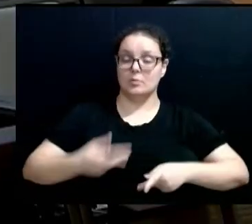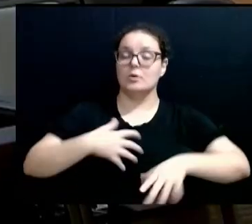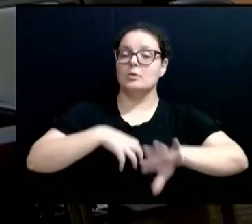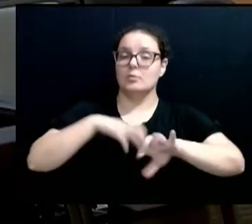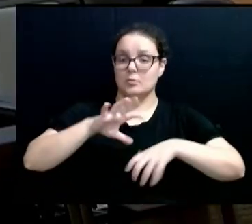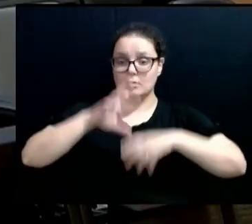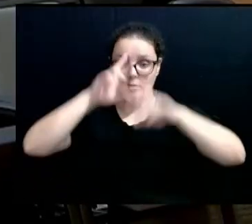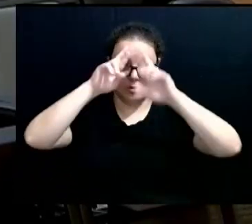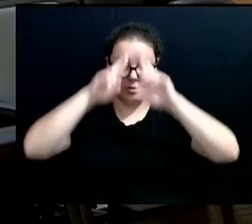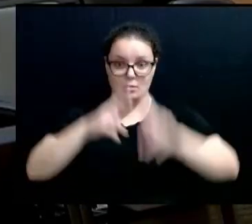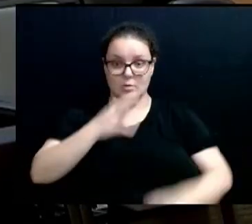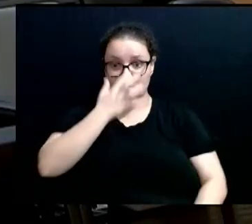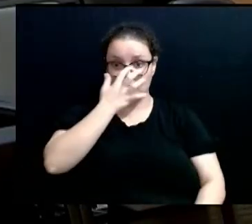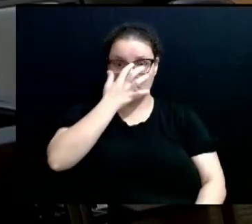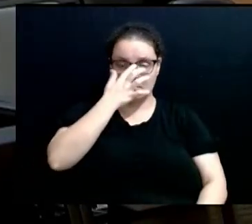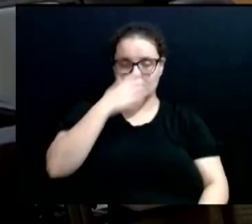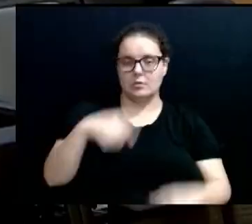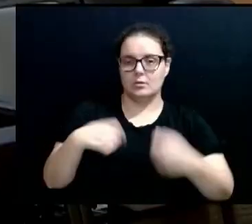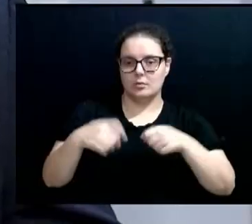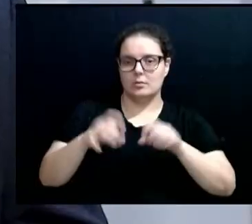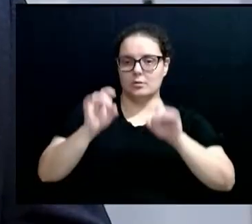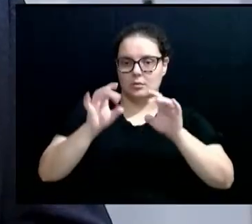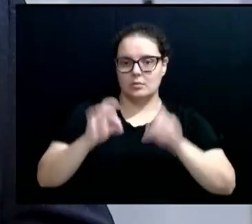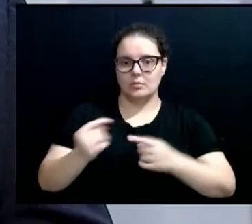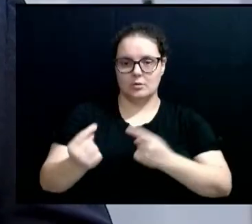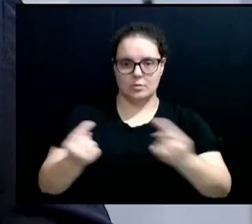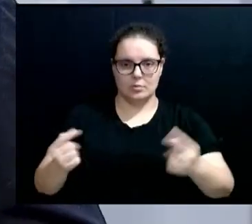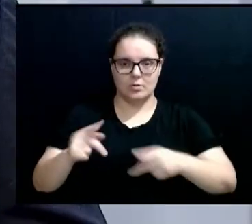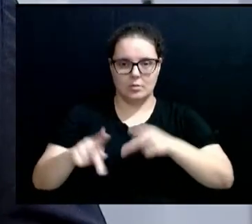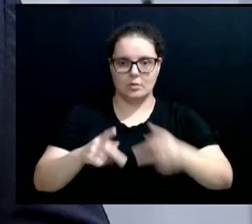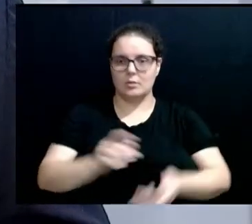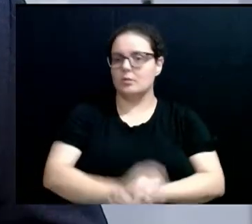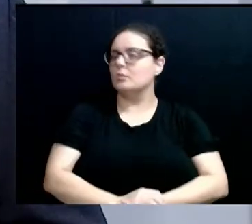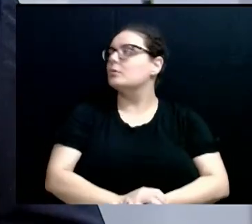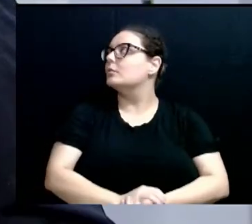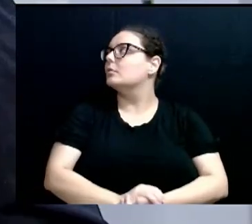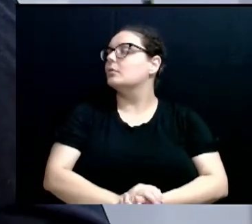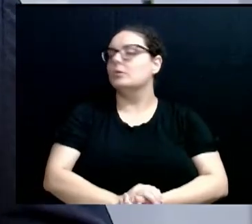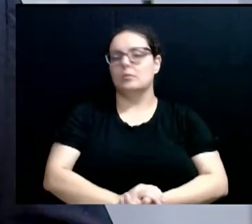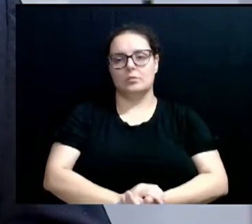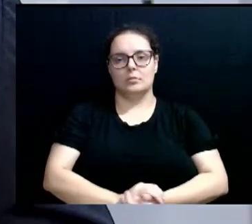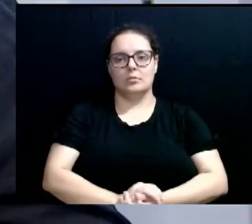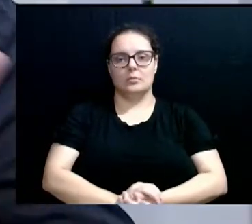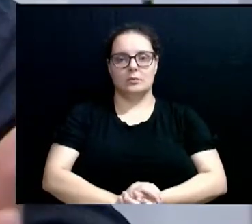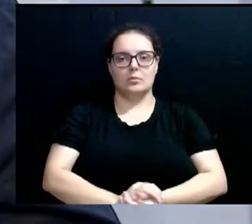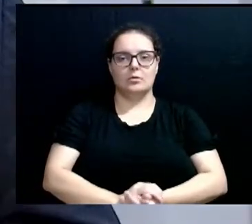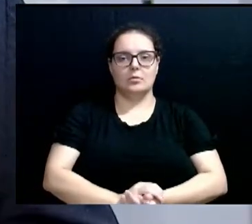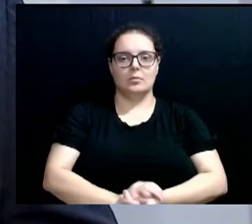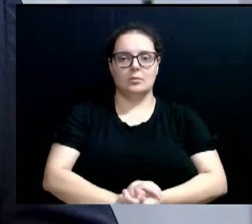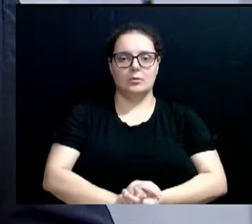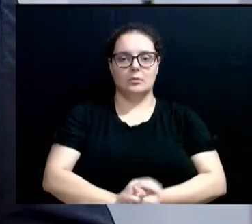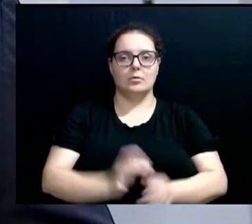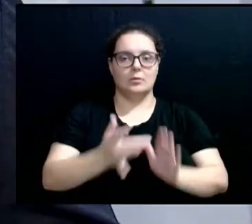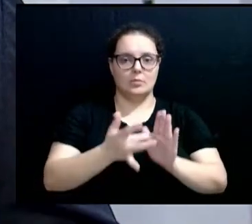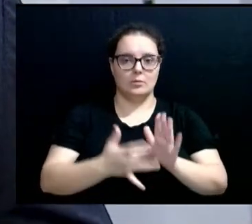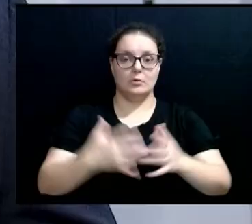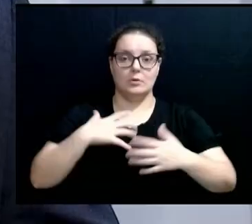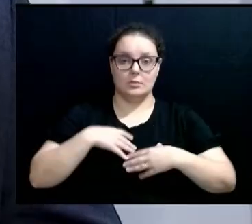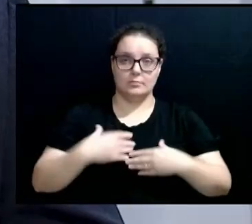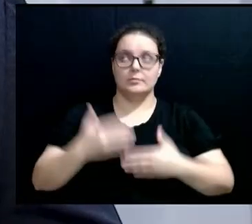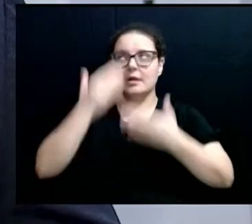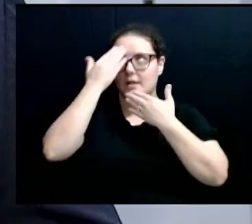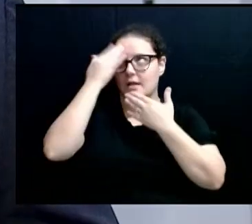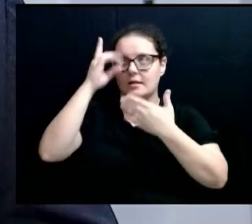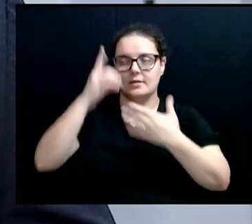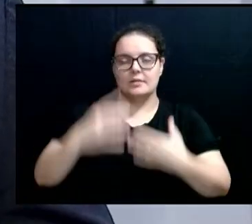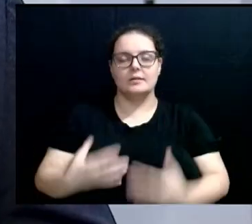as necessidades específicas deste público. Pautado nessa sensibilidade que, graças a Deus, a gente tem, sempre pensando no próximo, nós